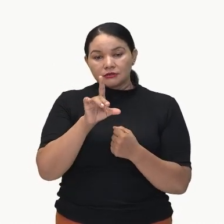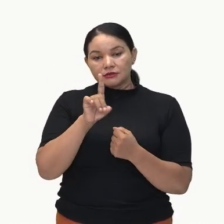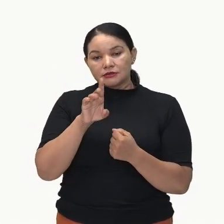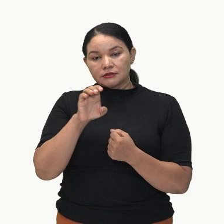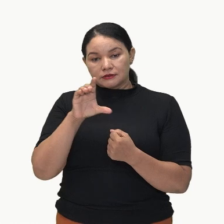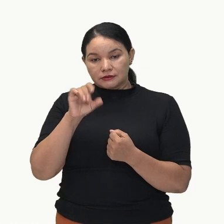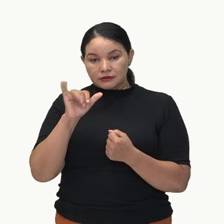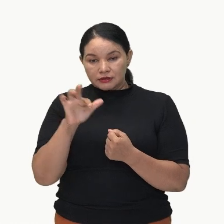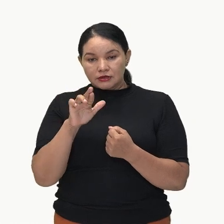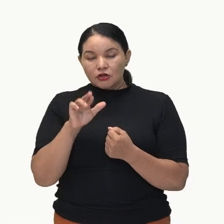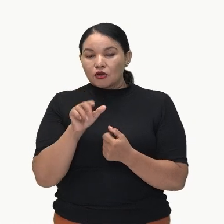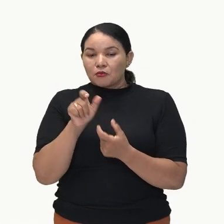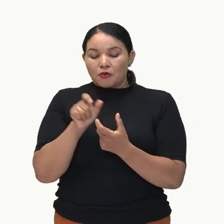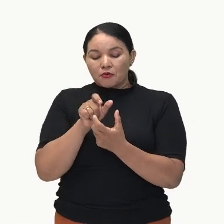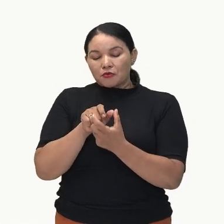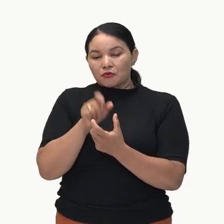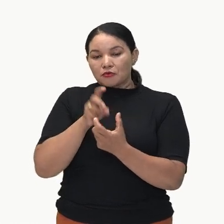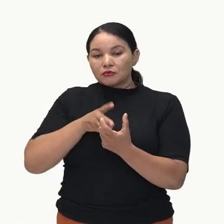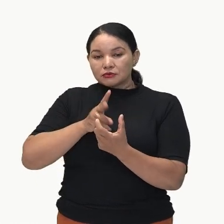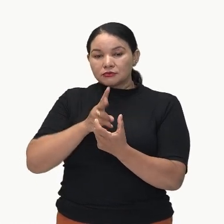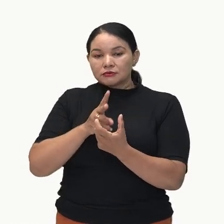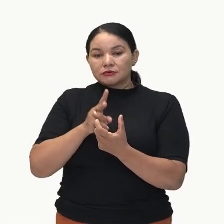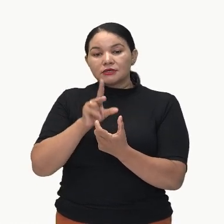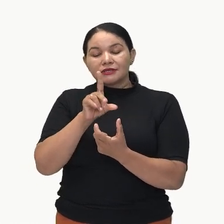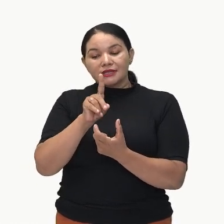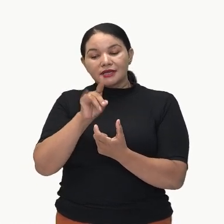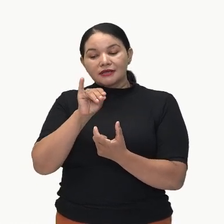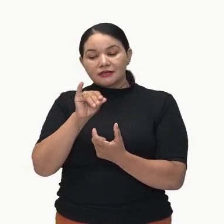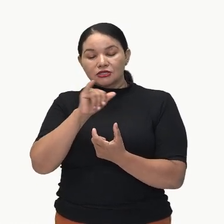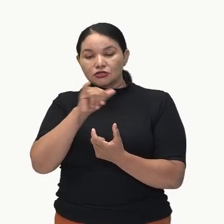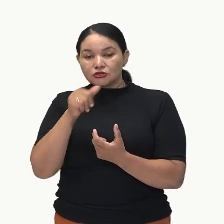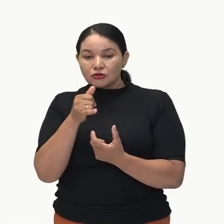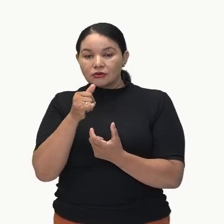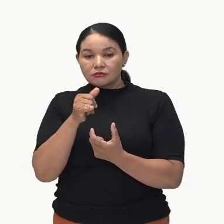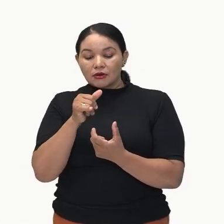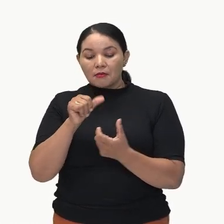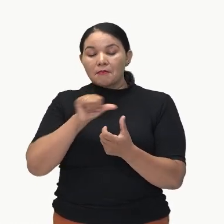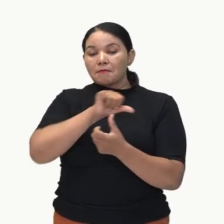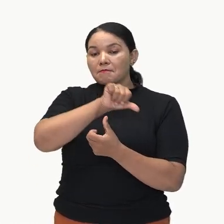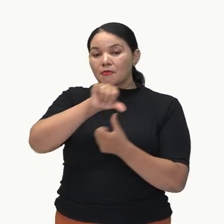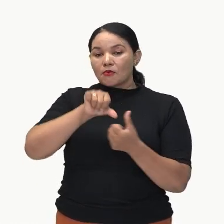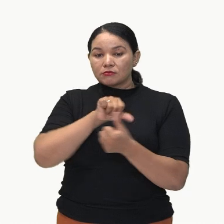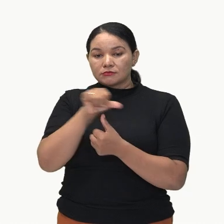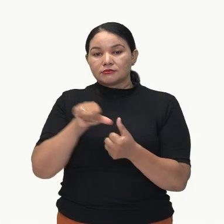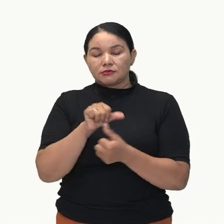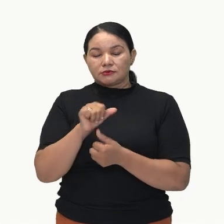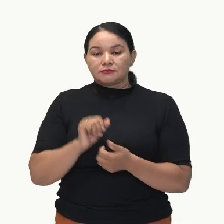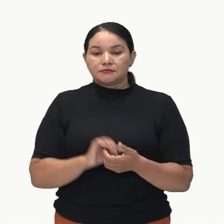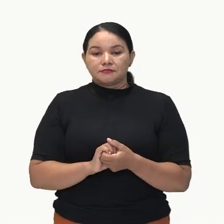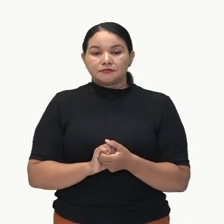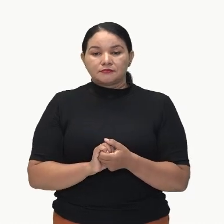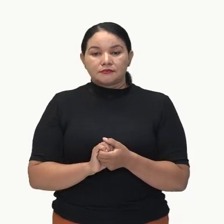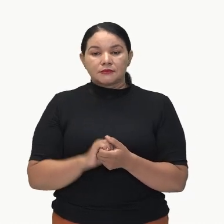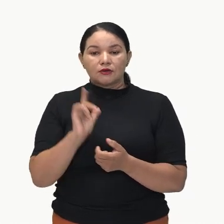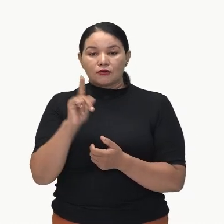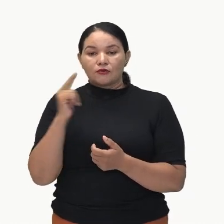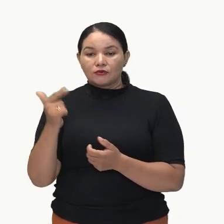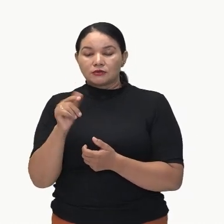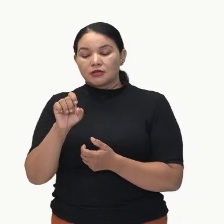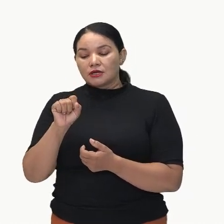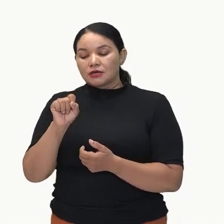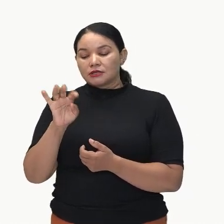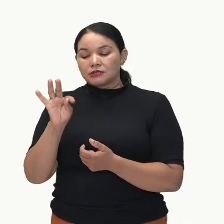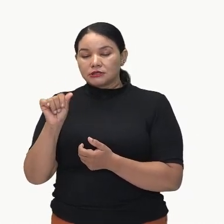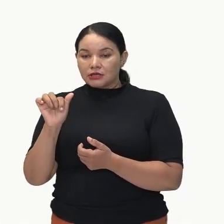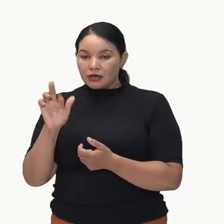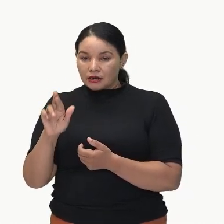DEC, mas aqui a raiz é DIJ, ou seja, uma raiz completamente irregular. No estar, a raiz seria